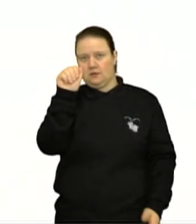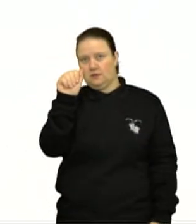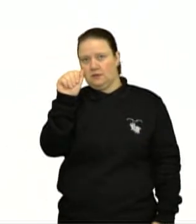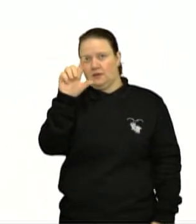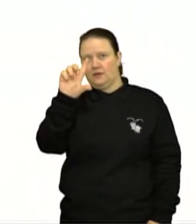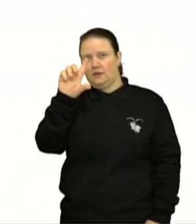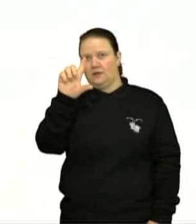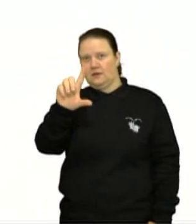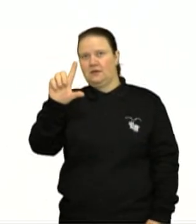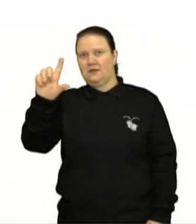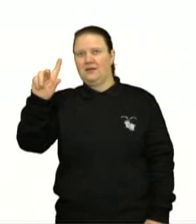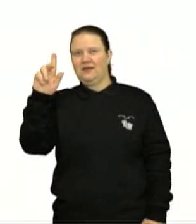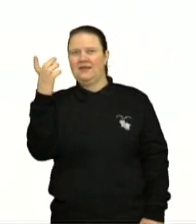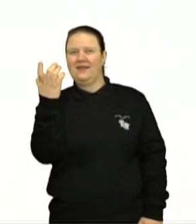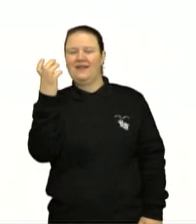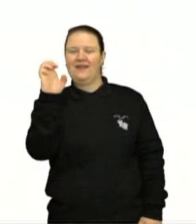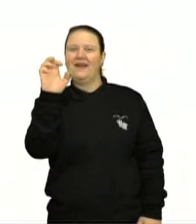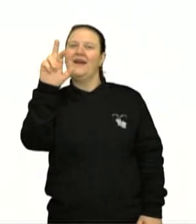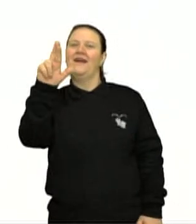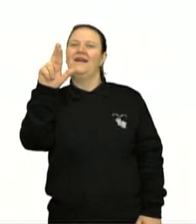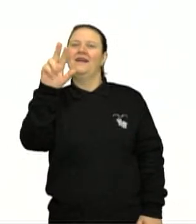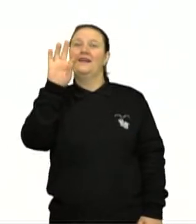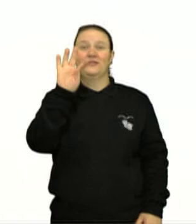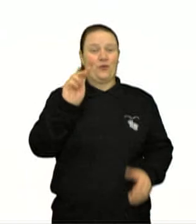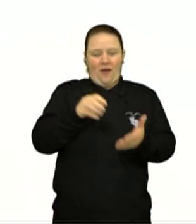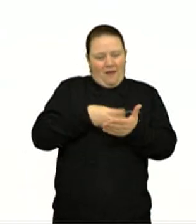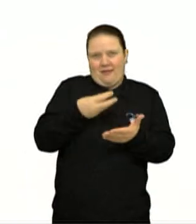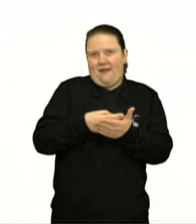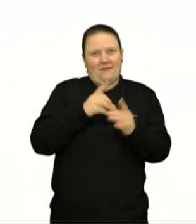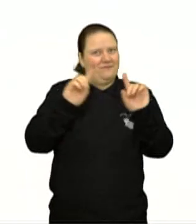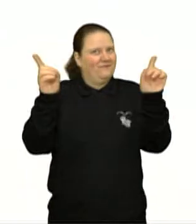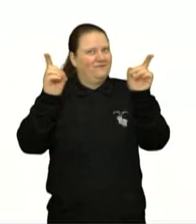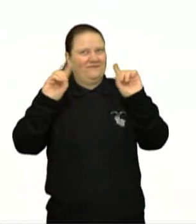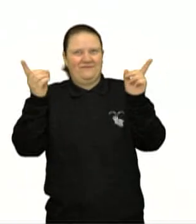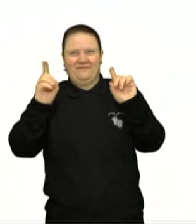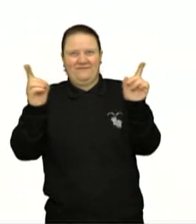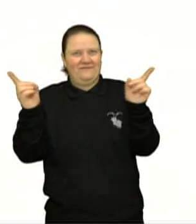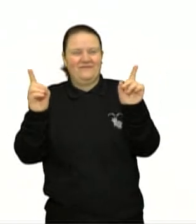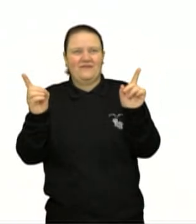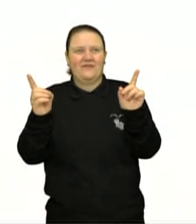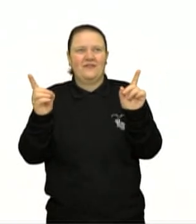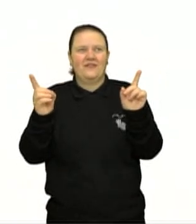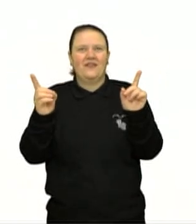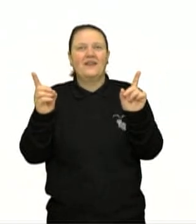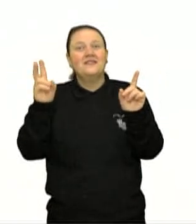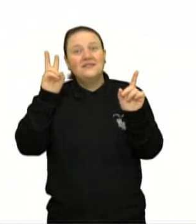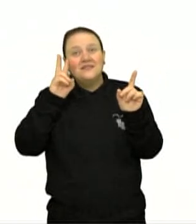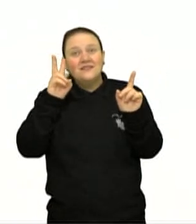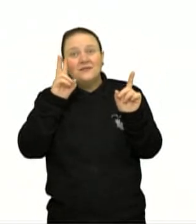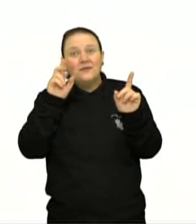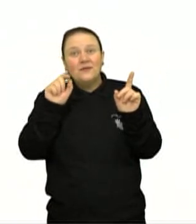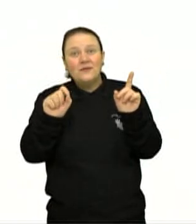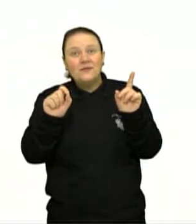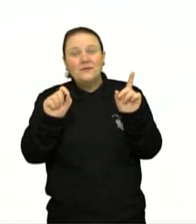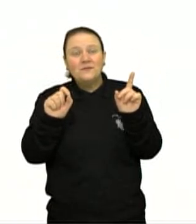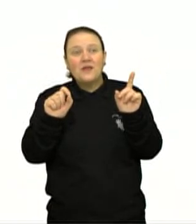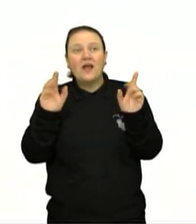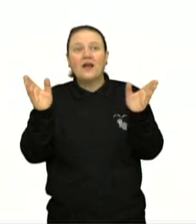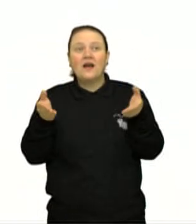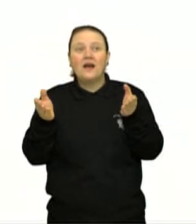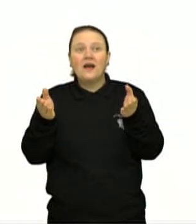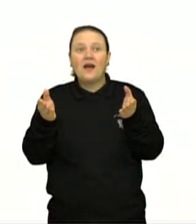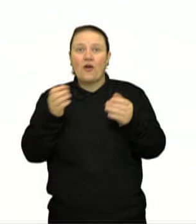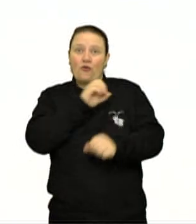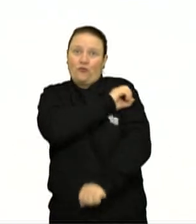é oficina. Não são os talheres. Como que são os talheres em espanhol?